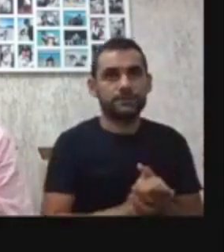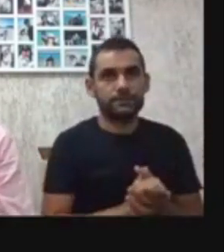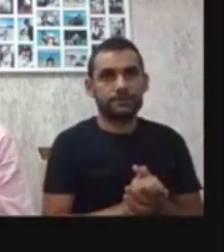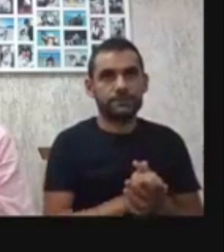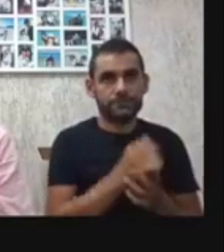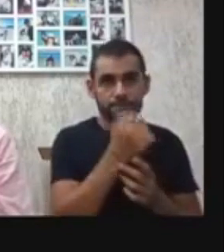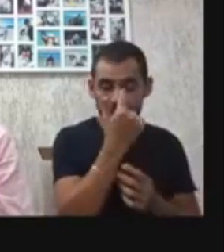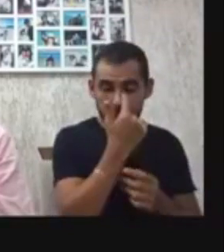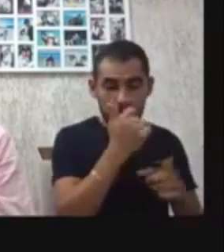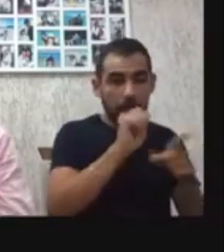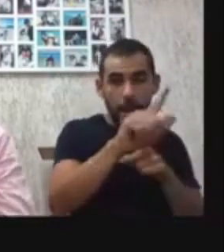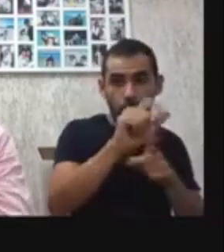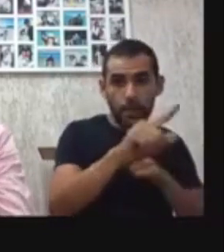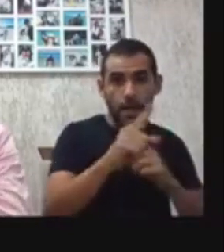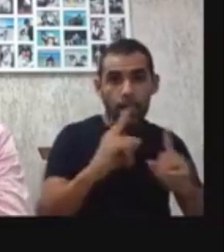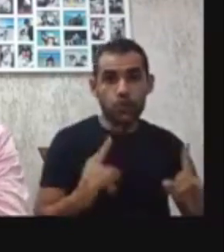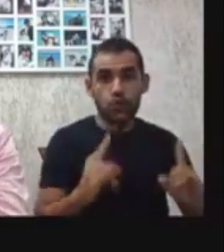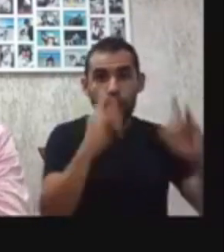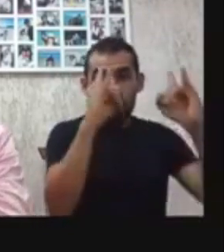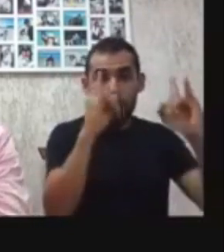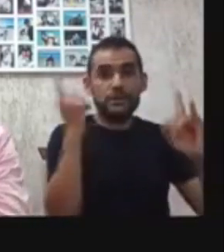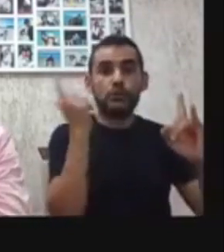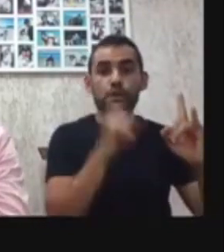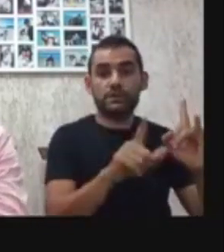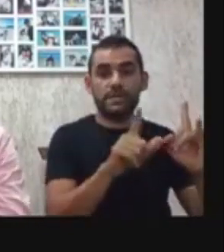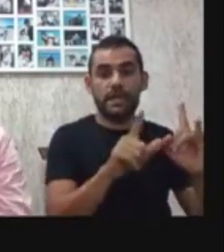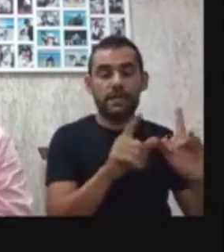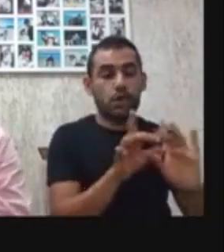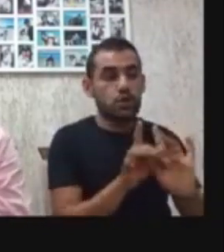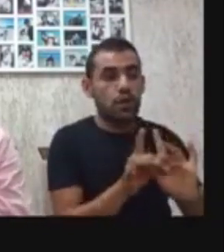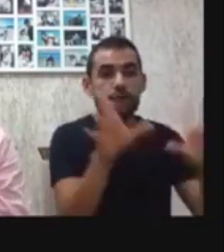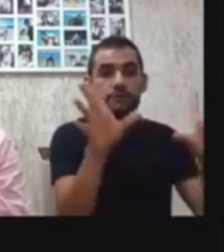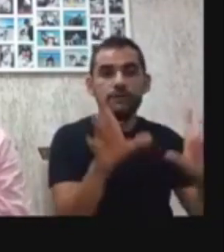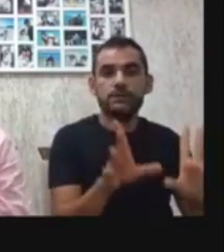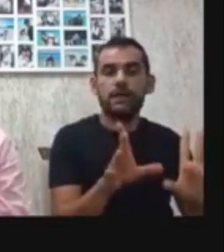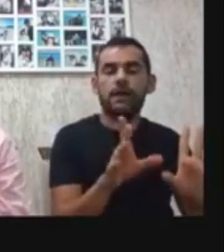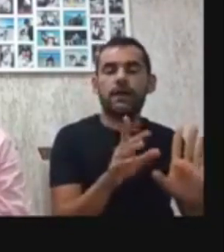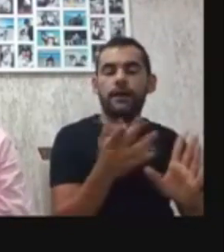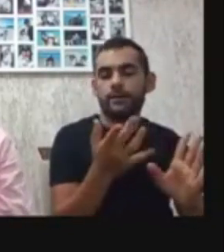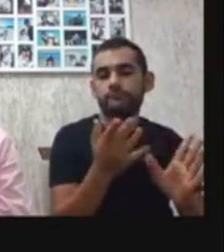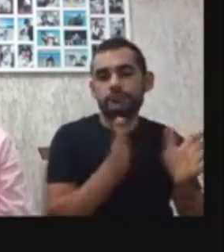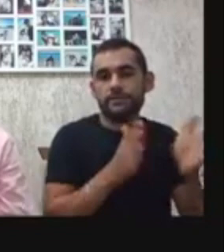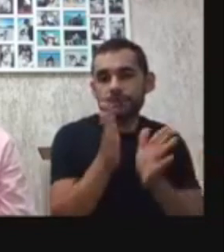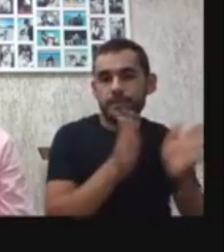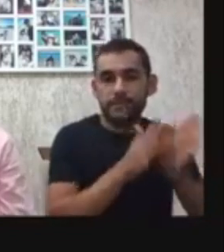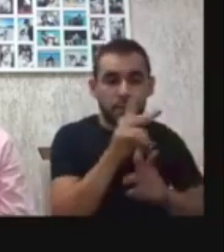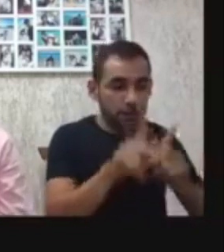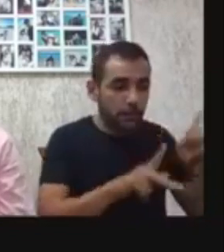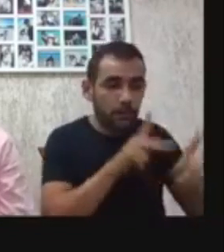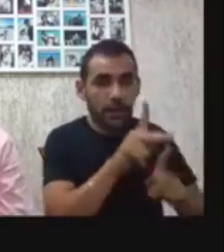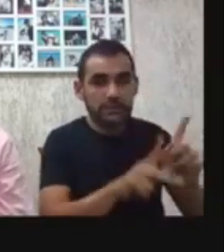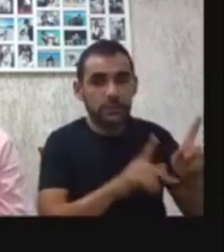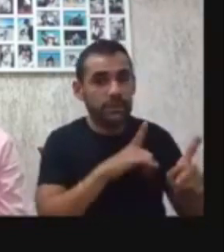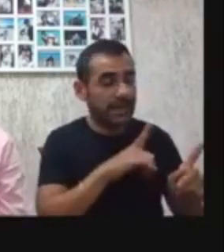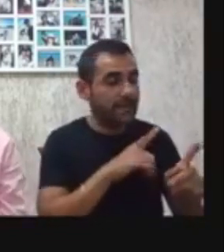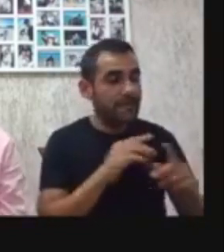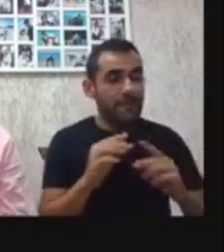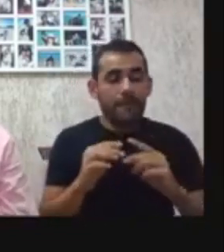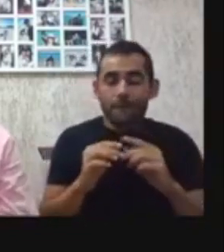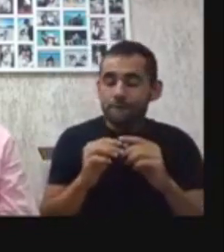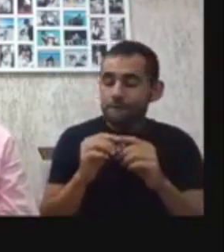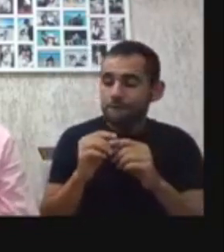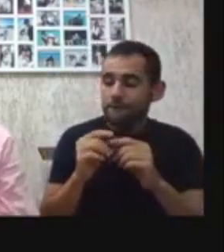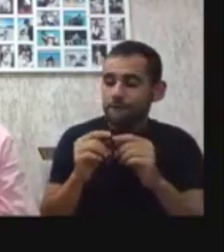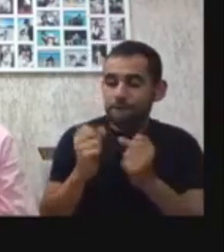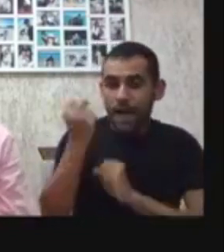um prédio que dê, que dá condições de acessibilidade a essa população. Né? Nós temos fábricas aqui de São João del Rei